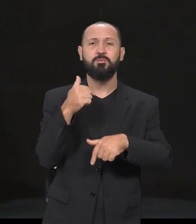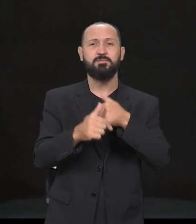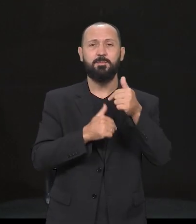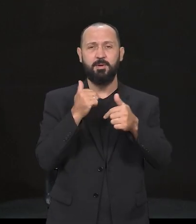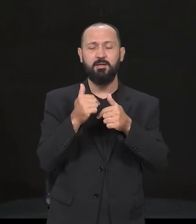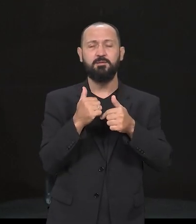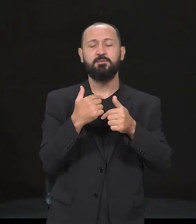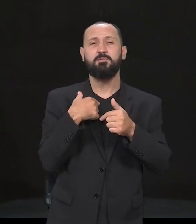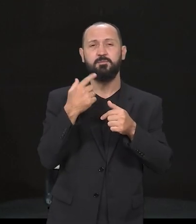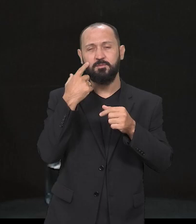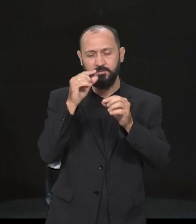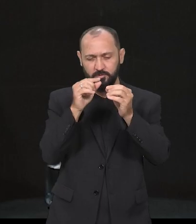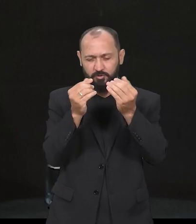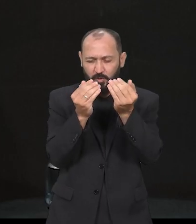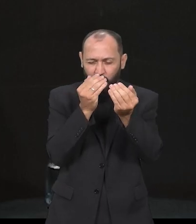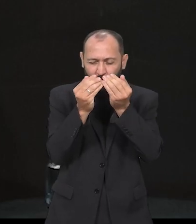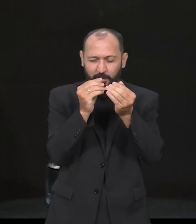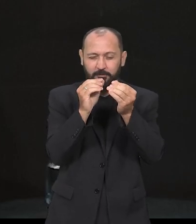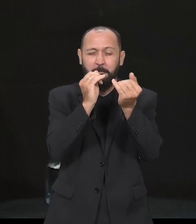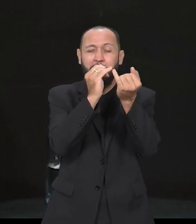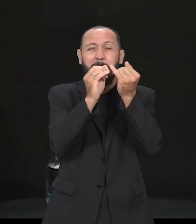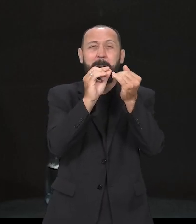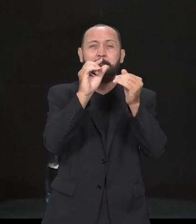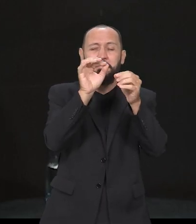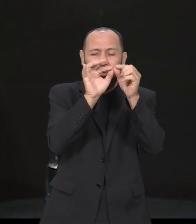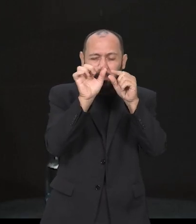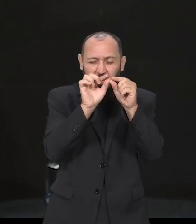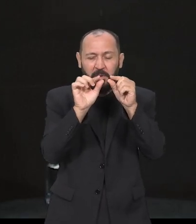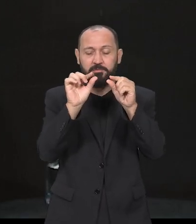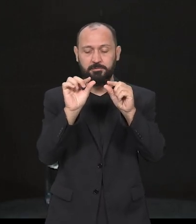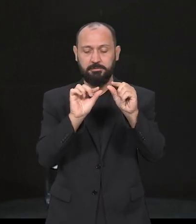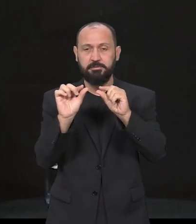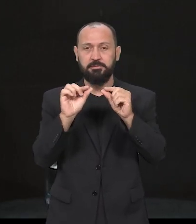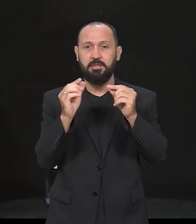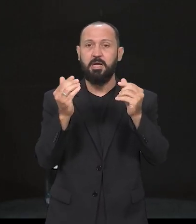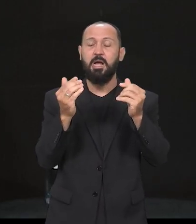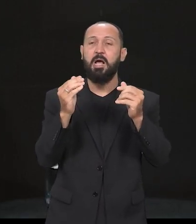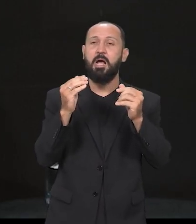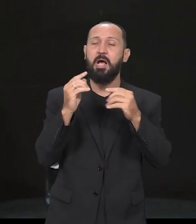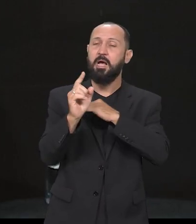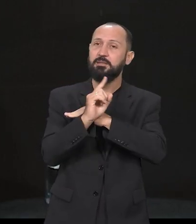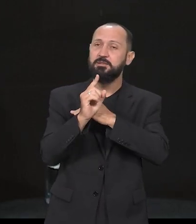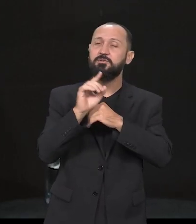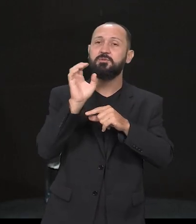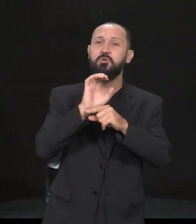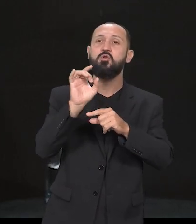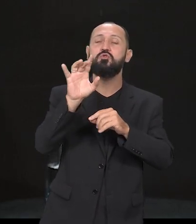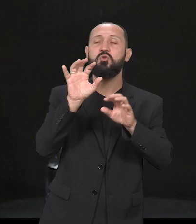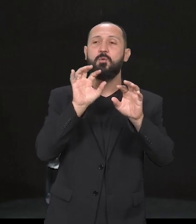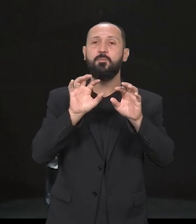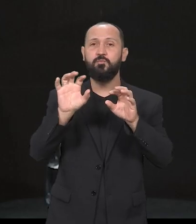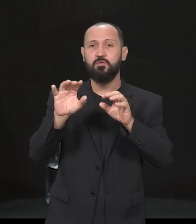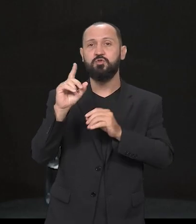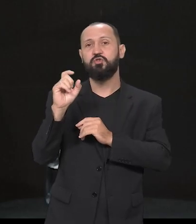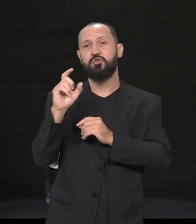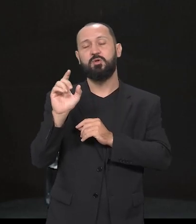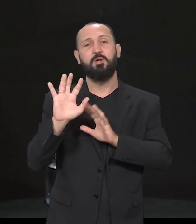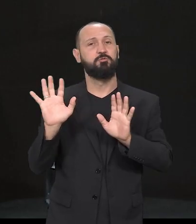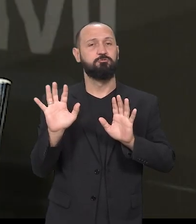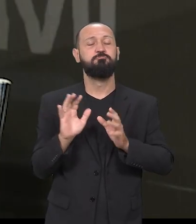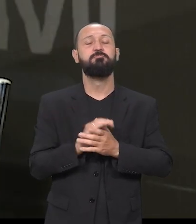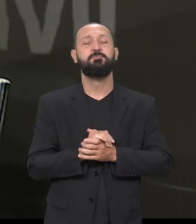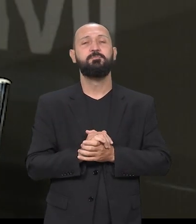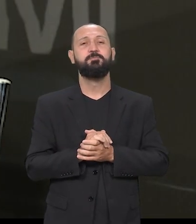atuo, o exame de microcomparação balística, por exemplo, a gente atende o estado inteiro, exceto a regional de